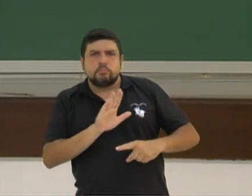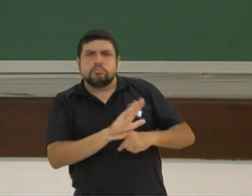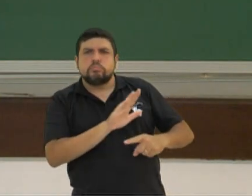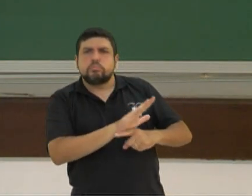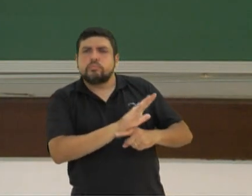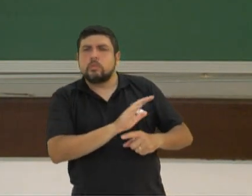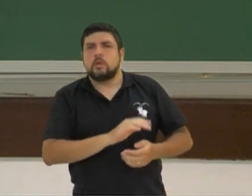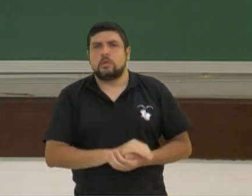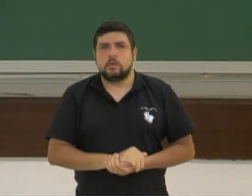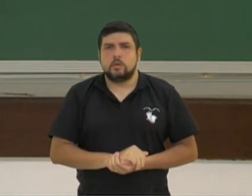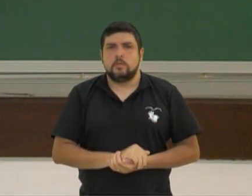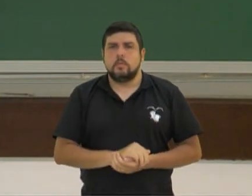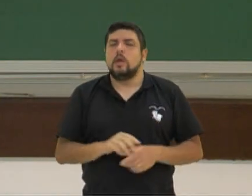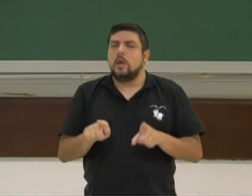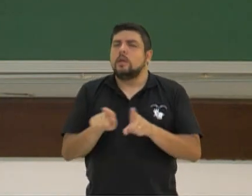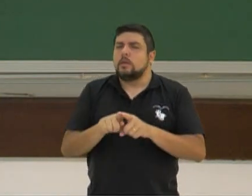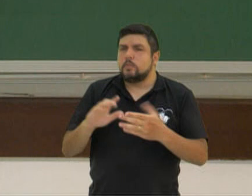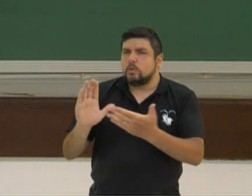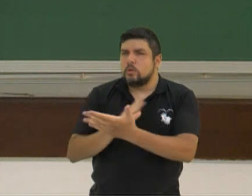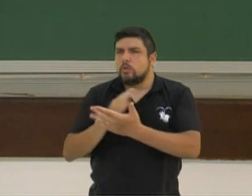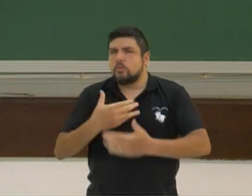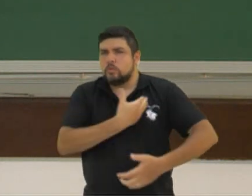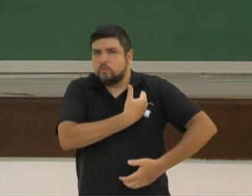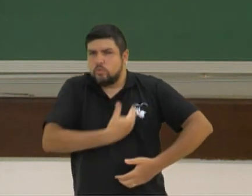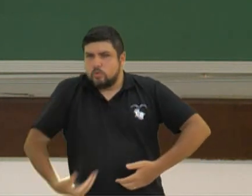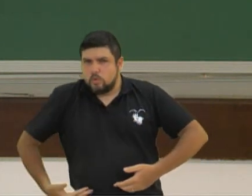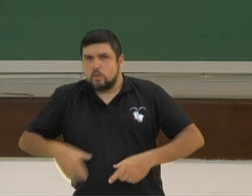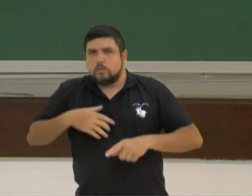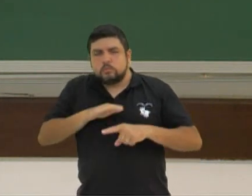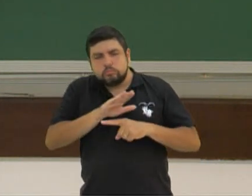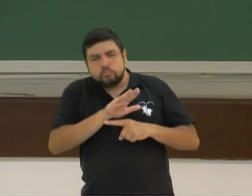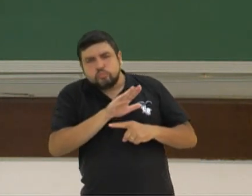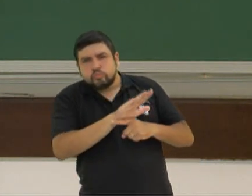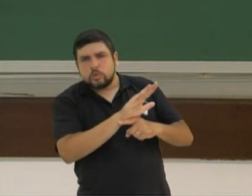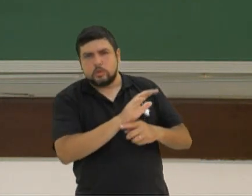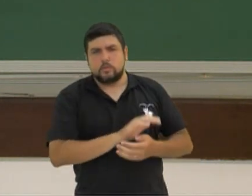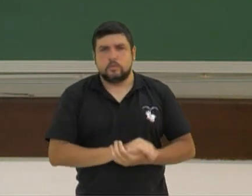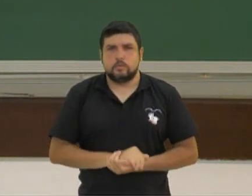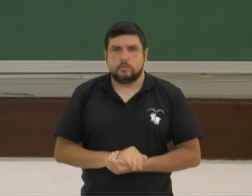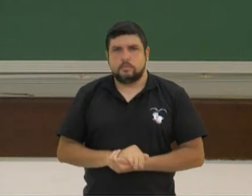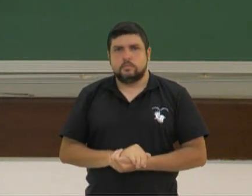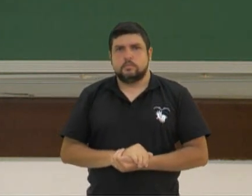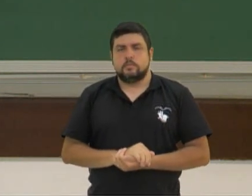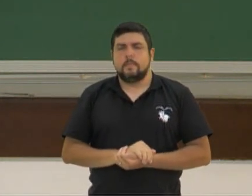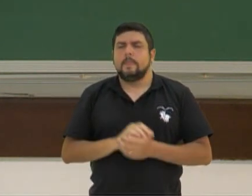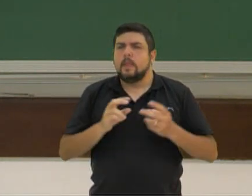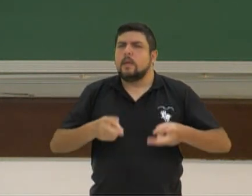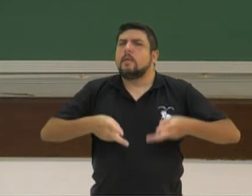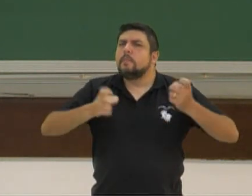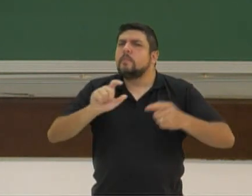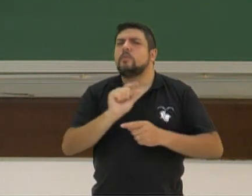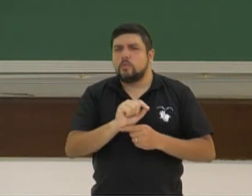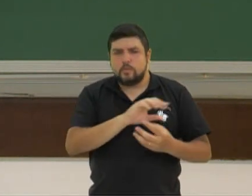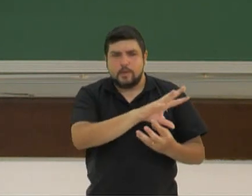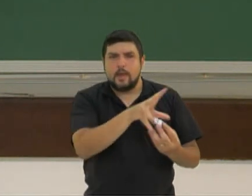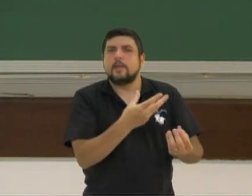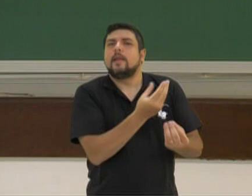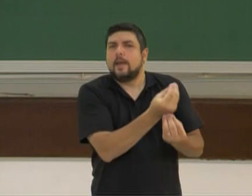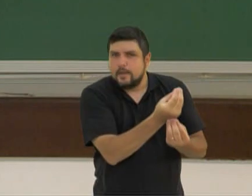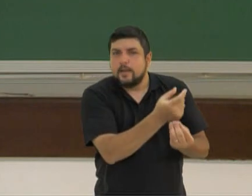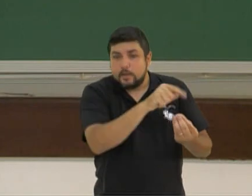ter governantes que vão financiar essas obras. Veja só, é o financiamento